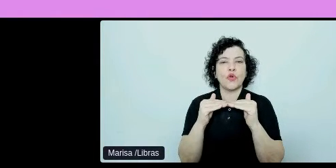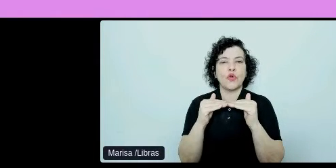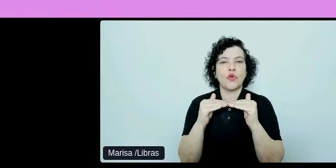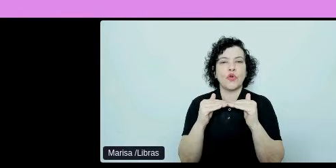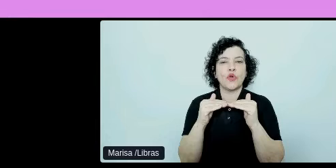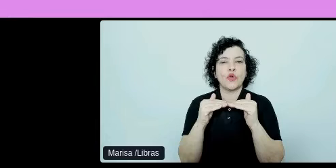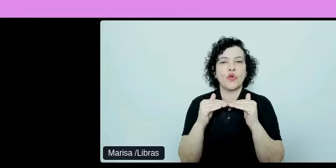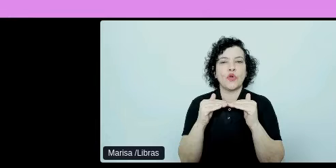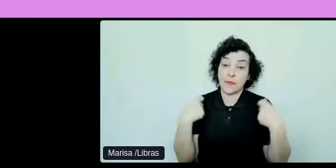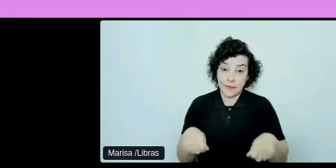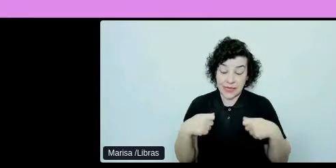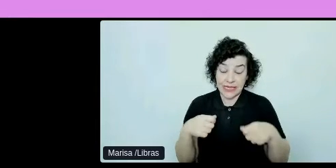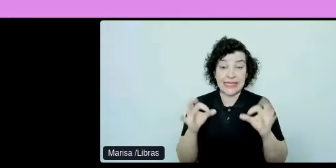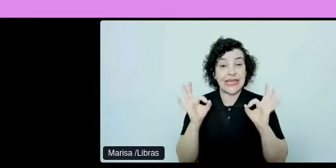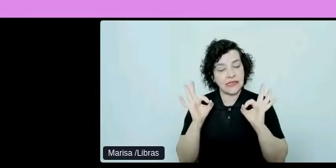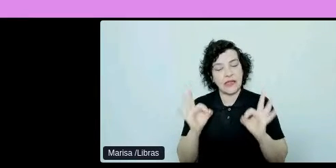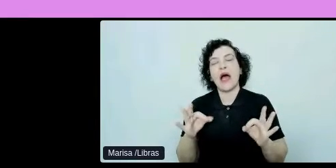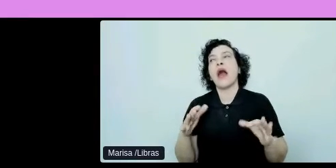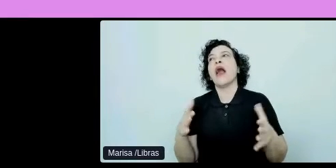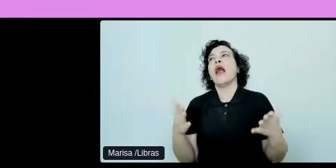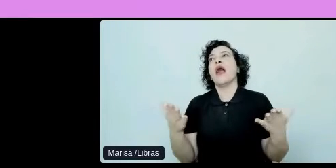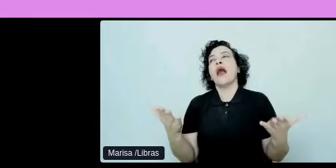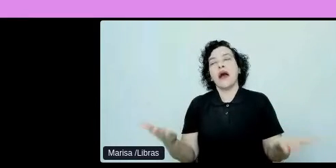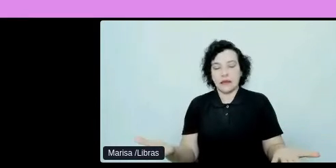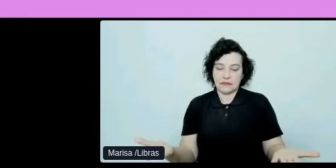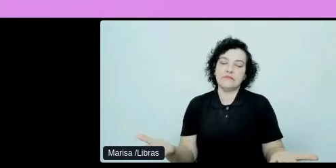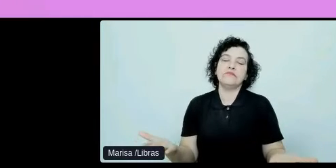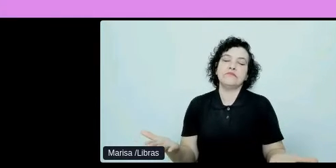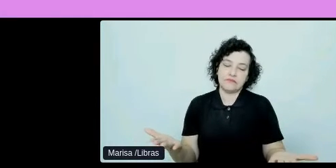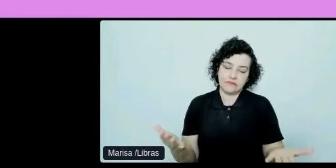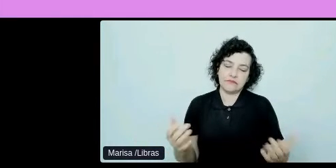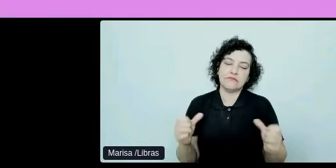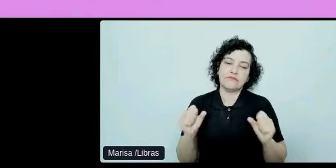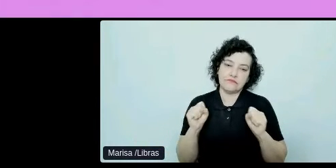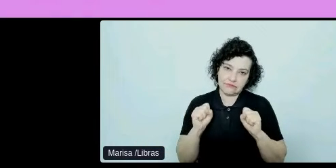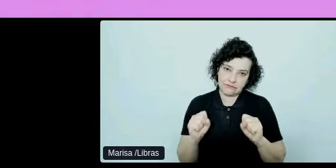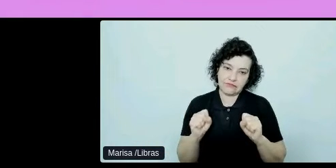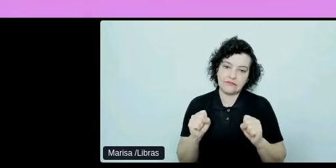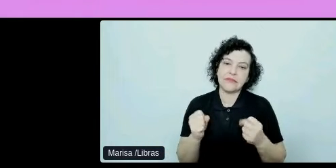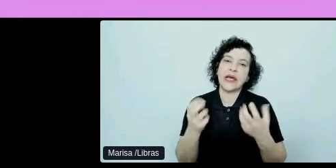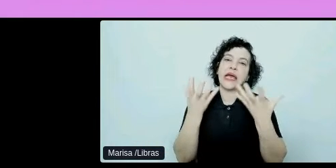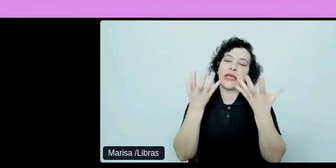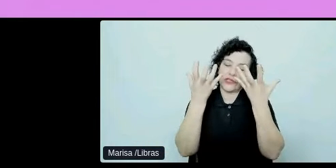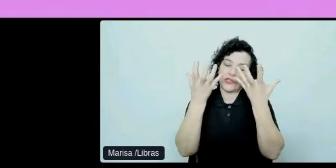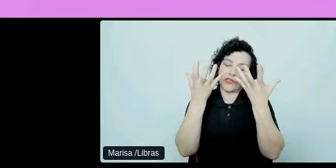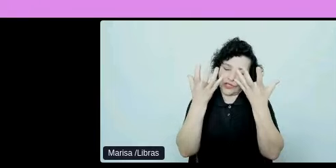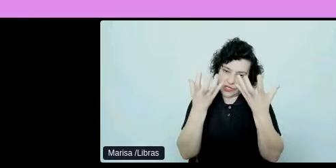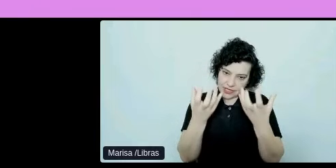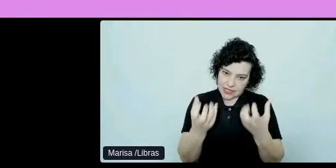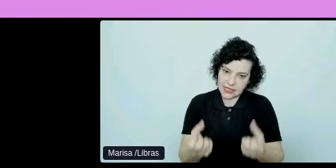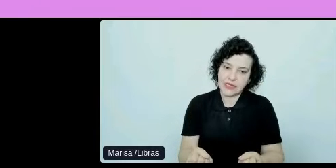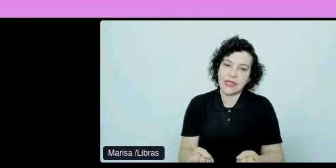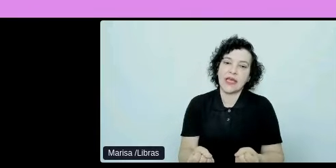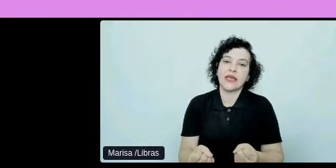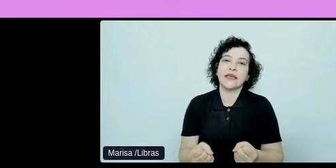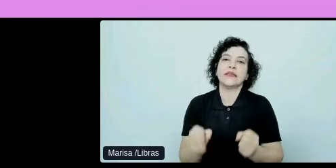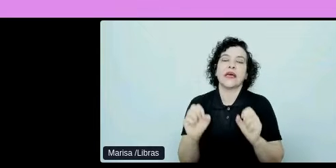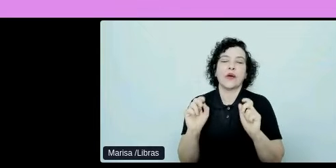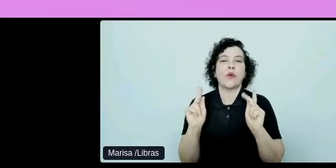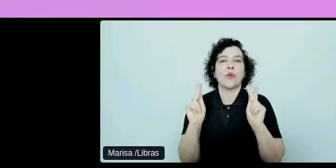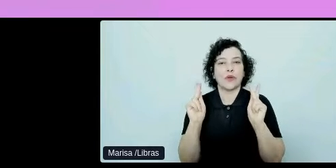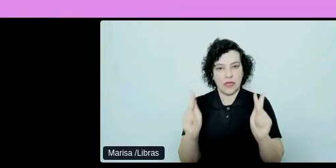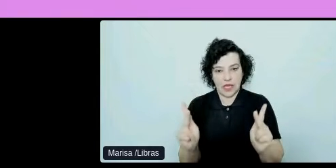uma razão de ser, aí sim a gente meio que entra no modo vou levar aquilo a ferro e fogo,